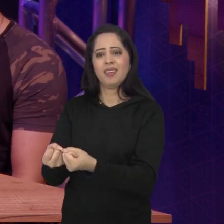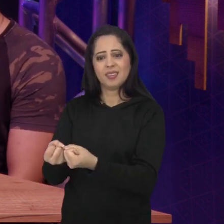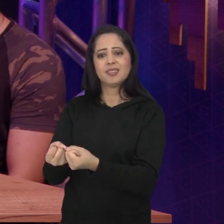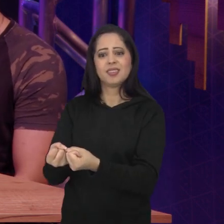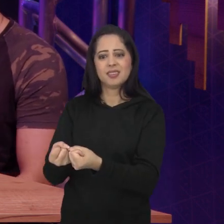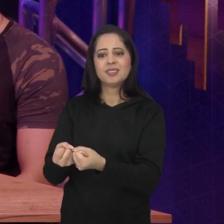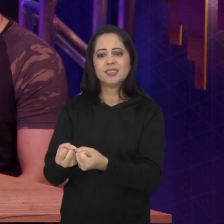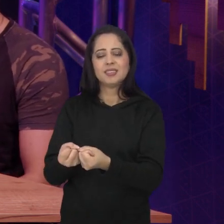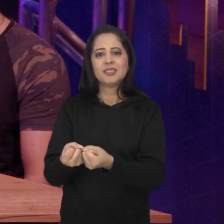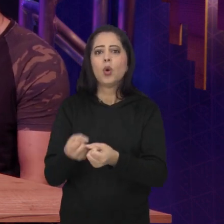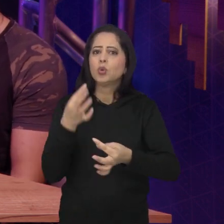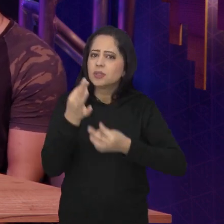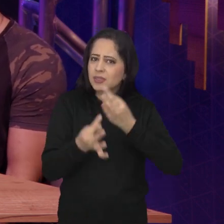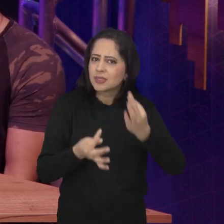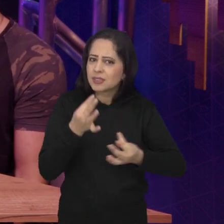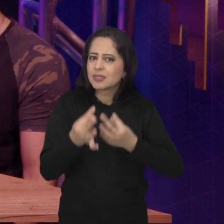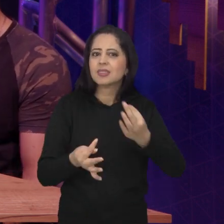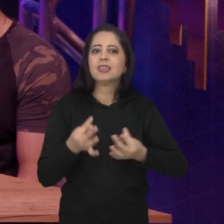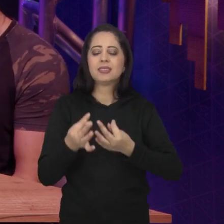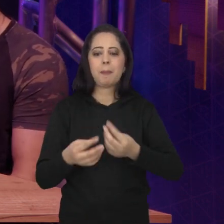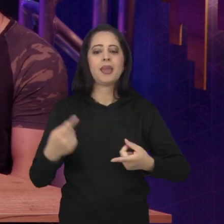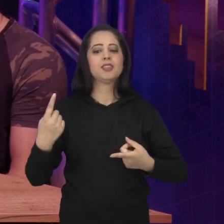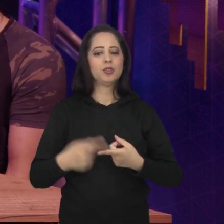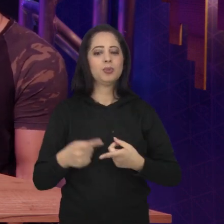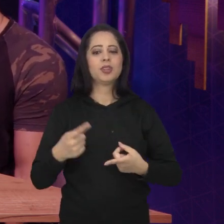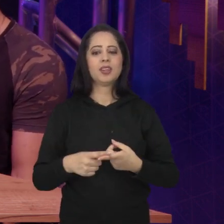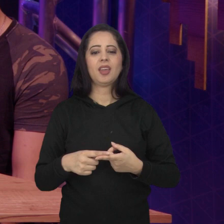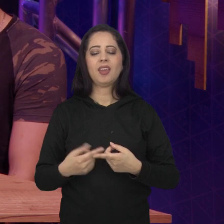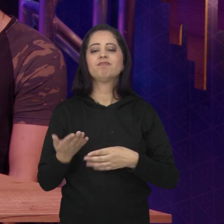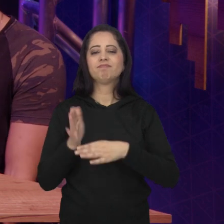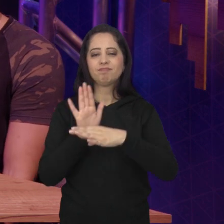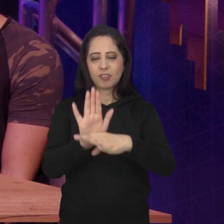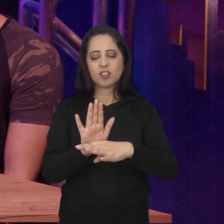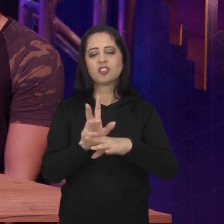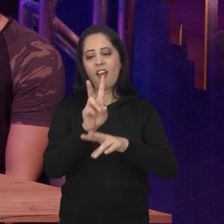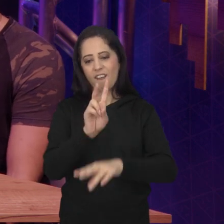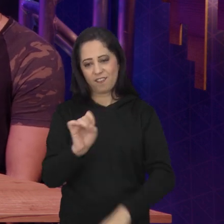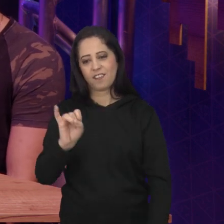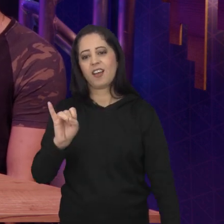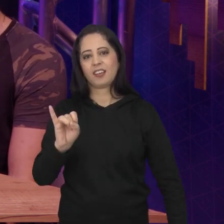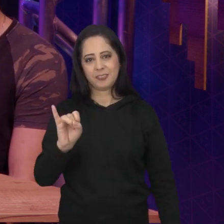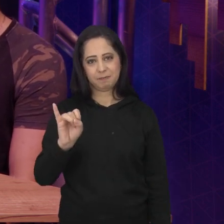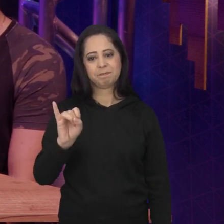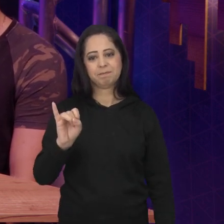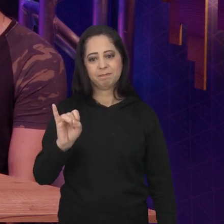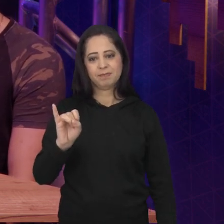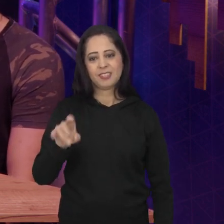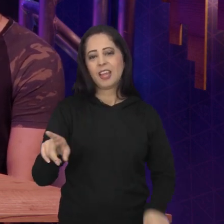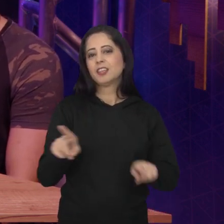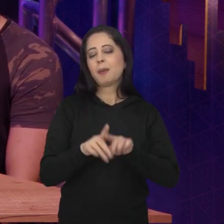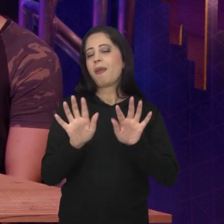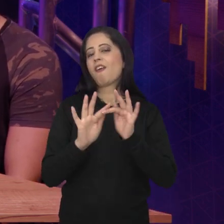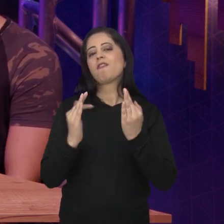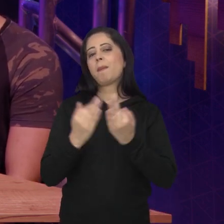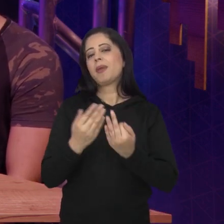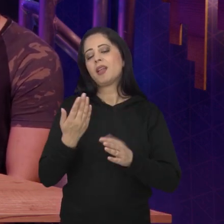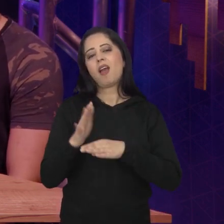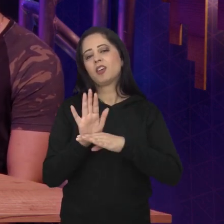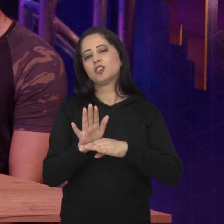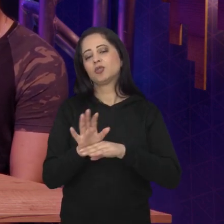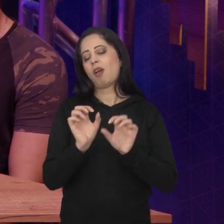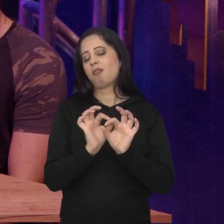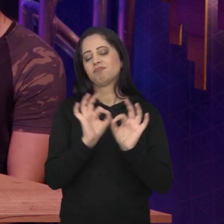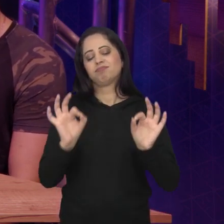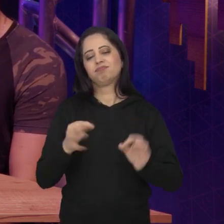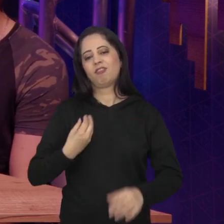tem problema, aceite que passar pelo tratamento, isso tudo vai te ajudar e vai ajudar a galera aí da sua família a